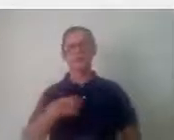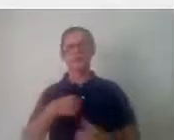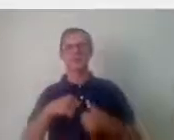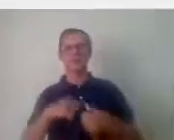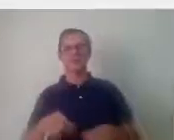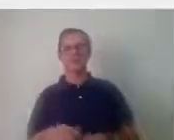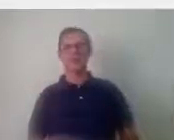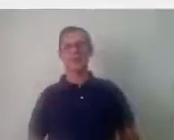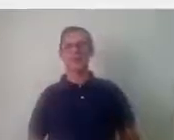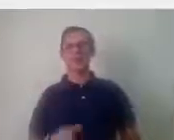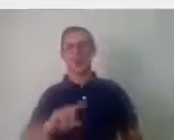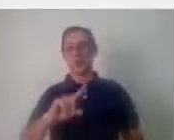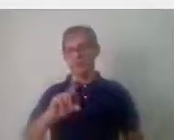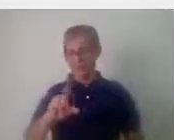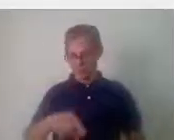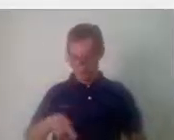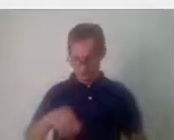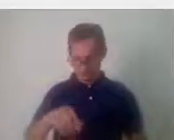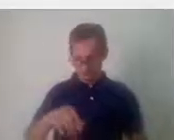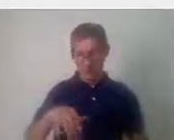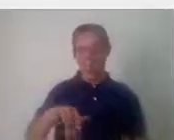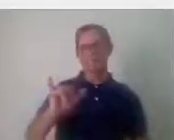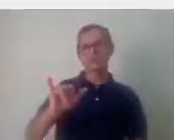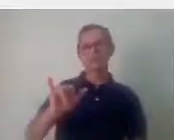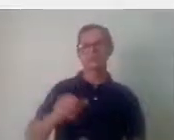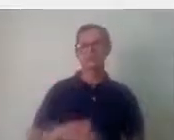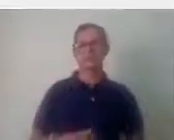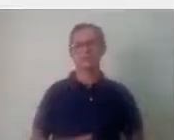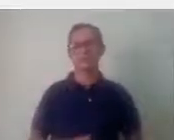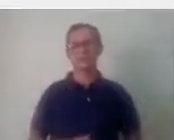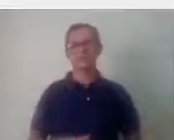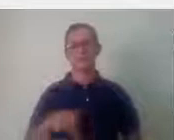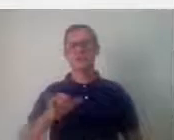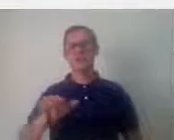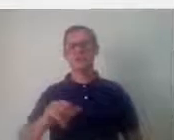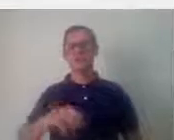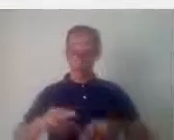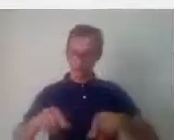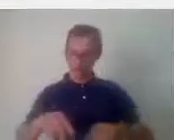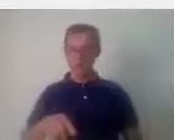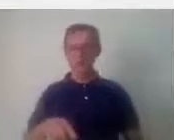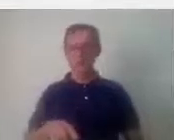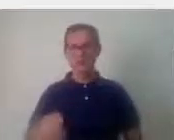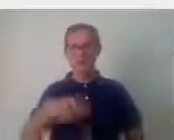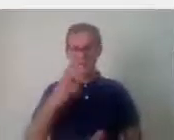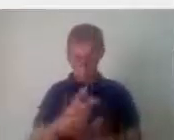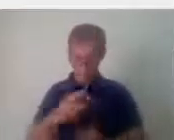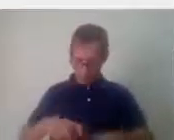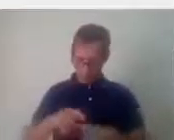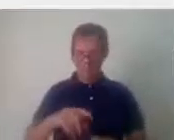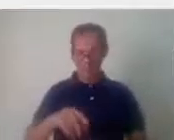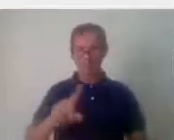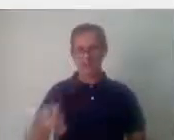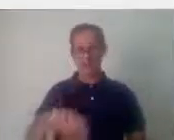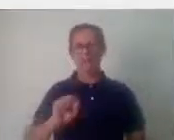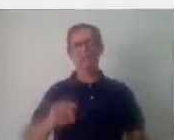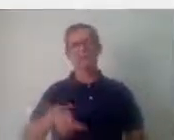estou integrando em relação a y varia, x é o constante. Integral de